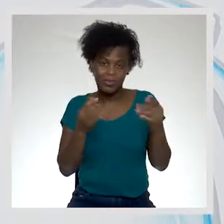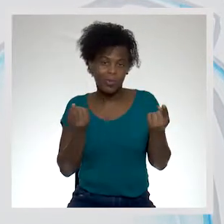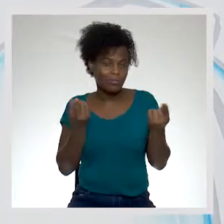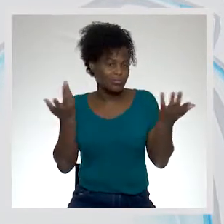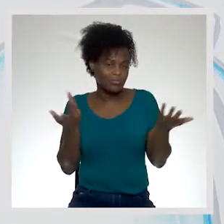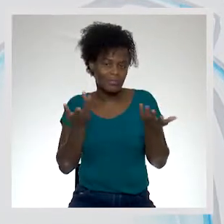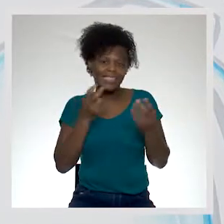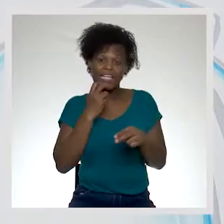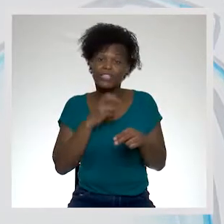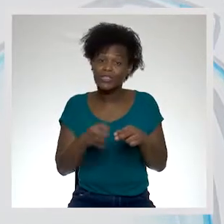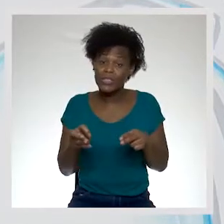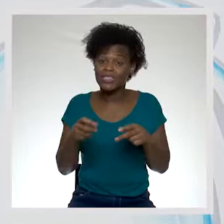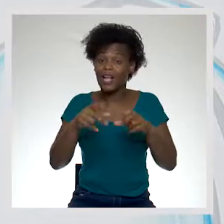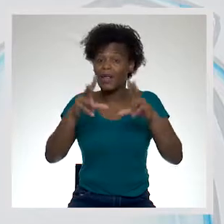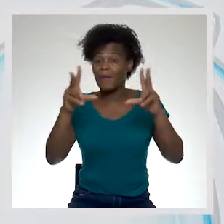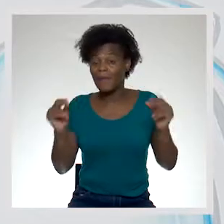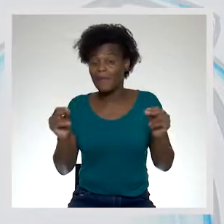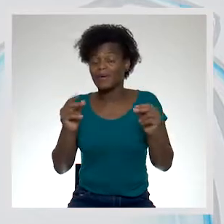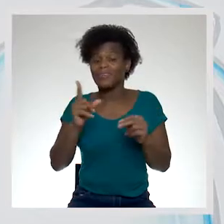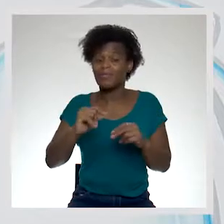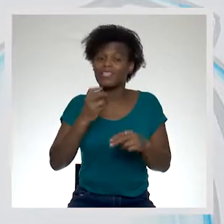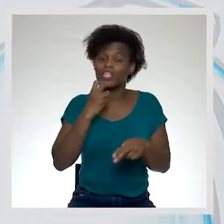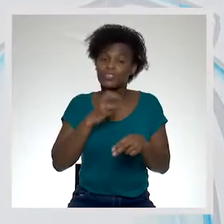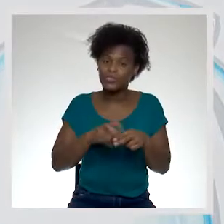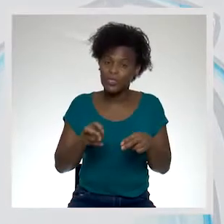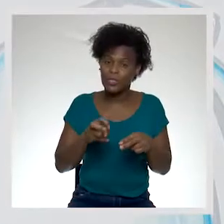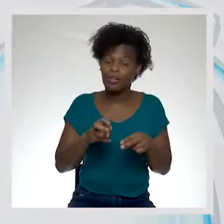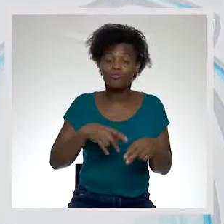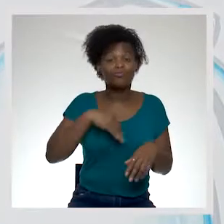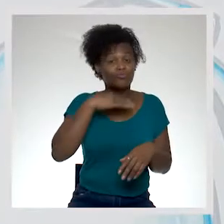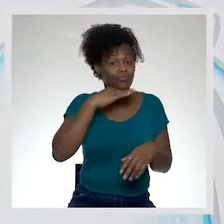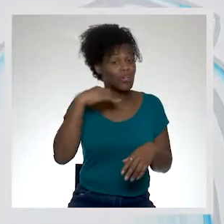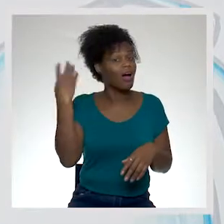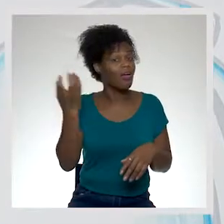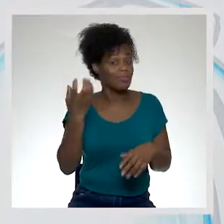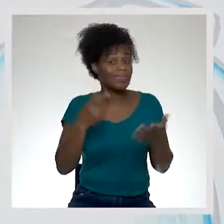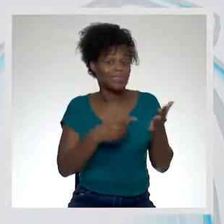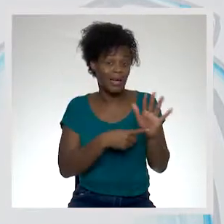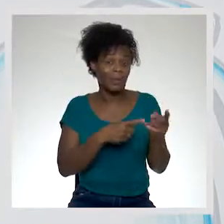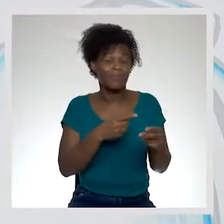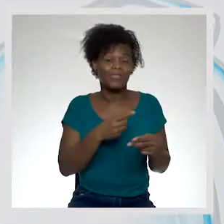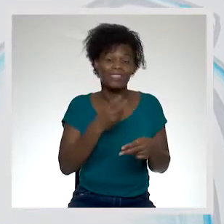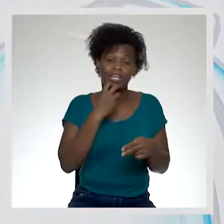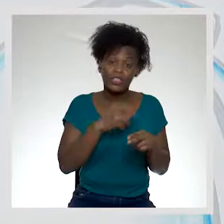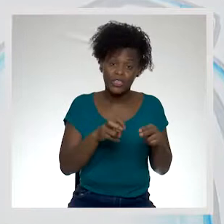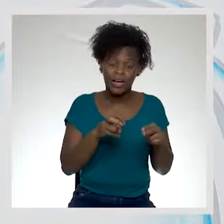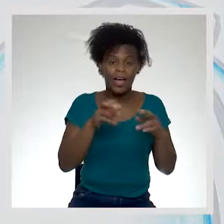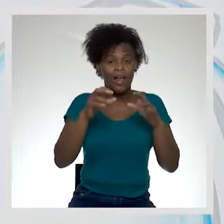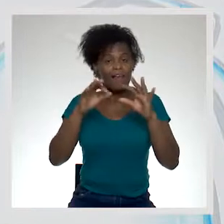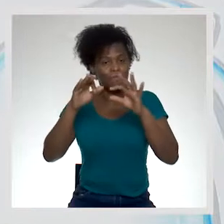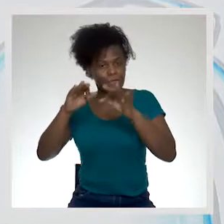sobre as energias limpas e as energias poluentes. Neste caso, as energias renováveis e